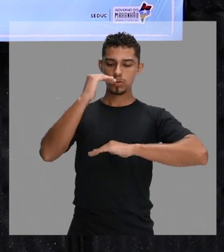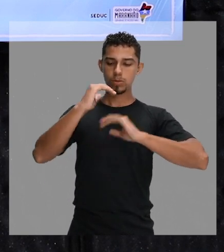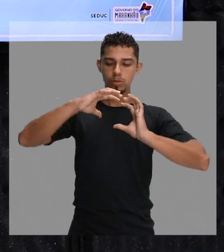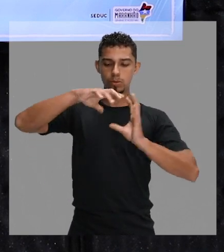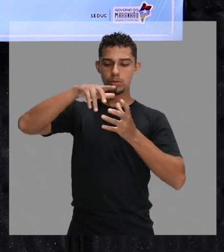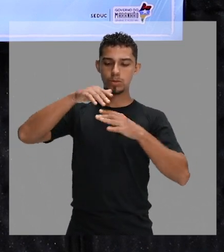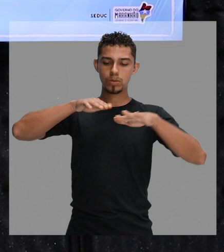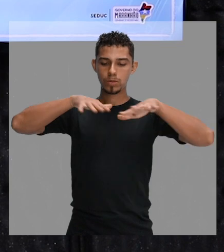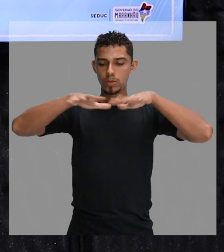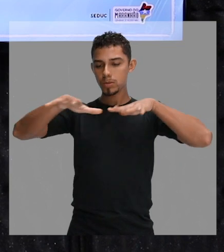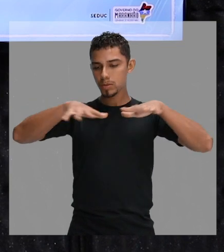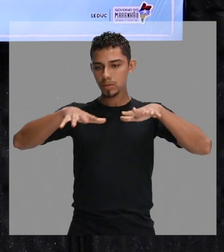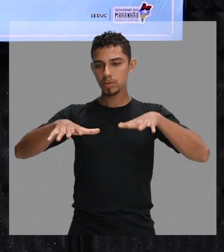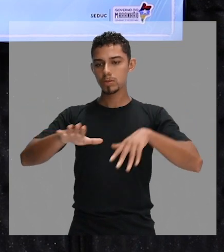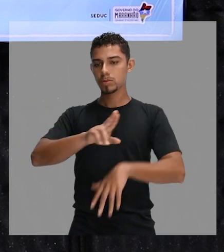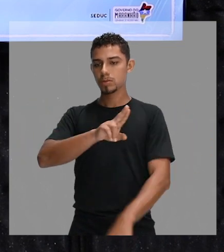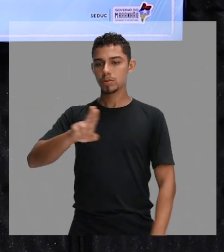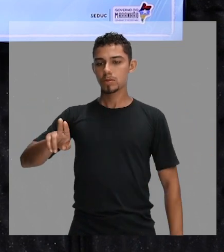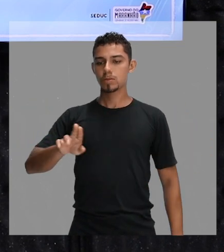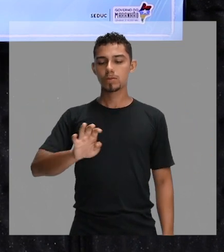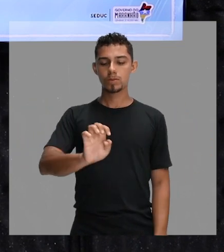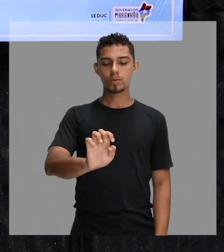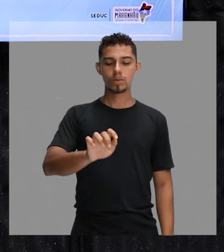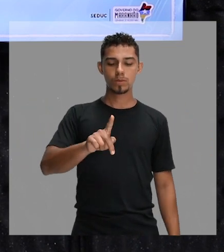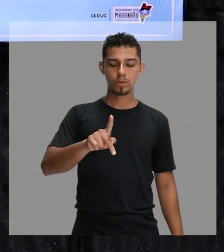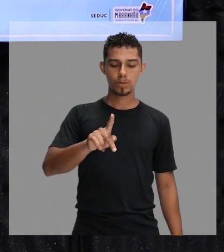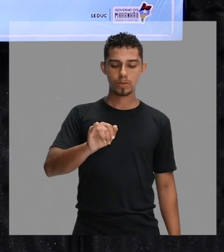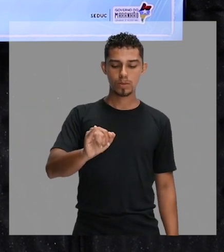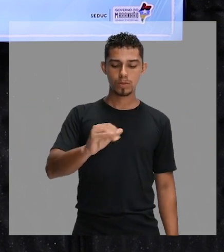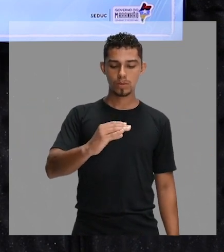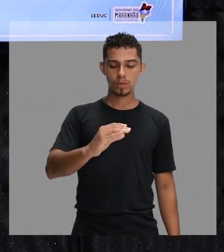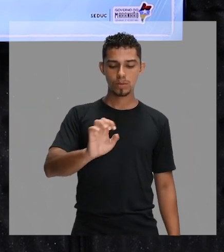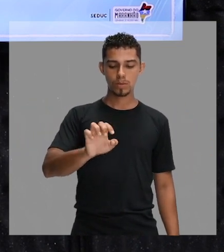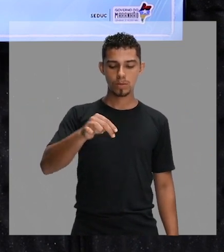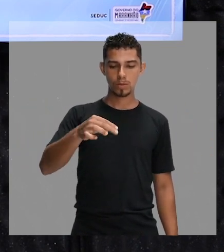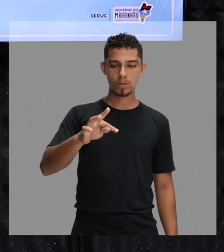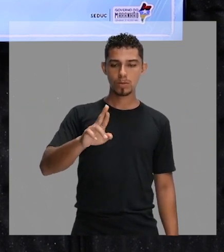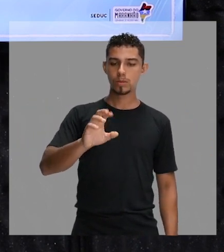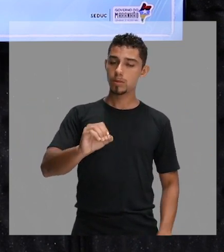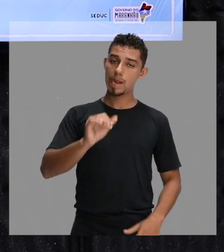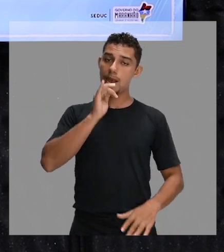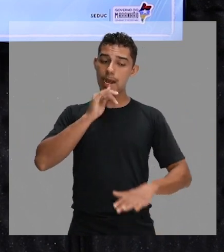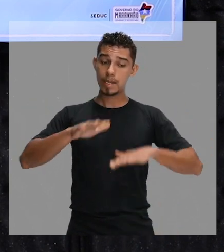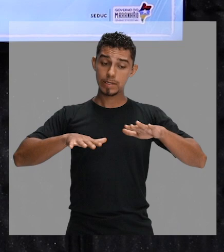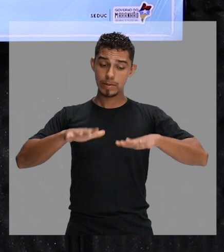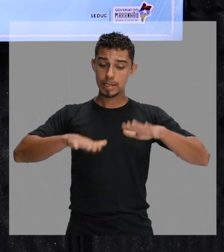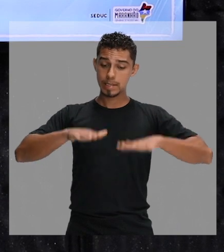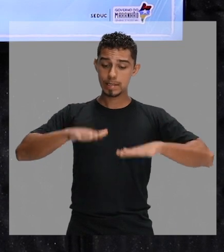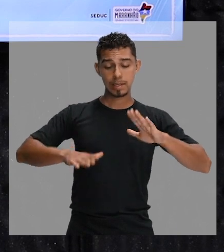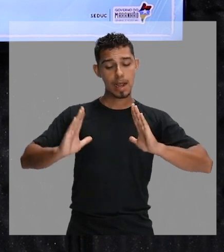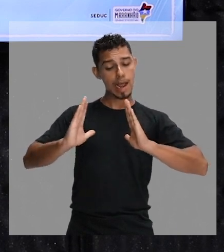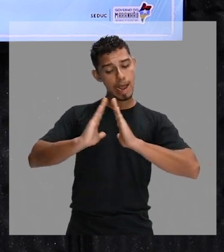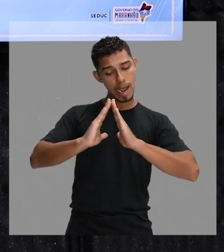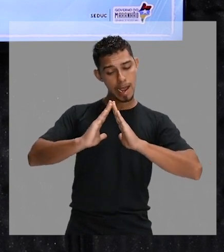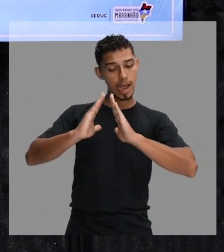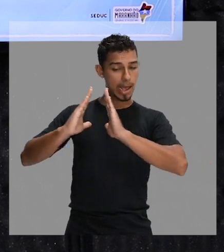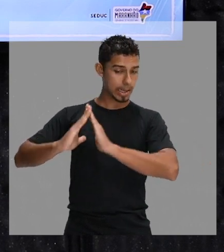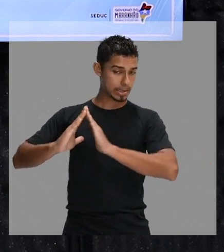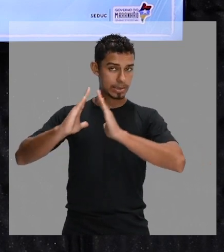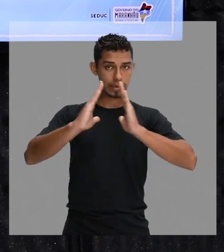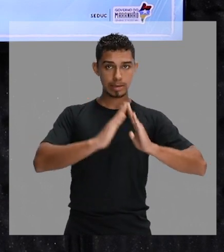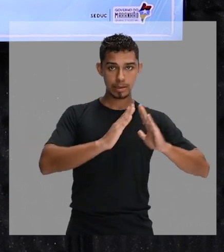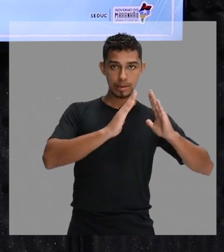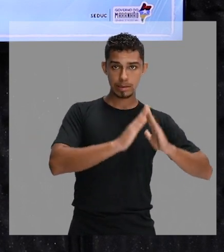intensidade, é chamado de epicentro. Então, as casas que estão nessa região aqui próxima do